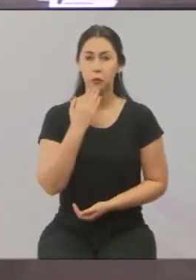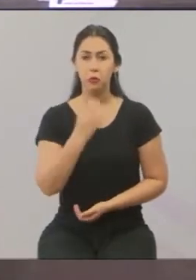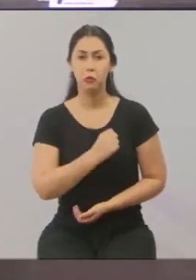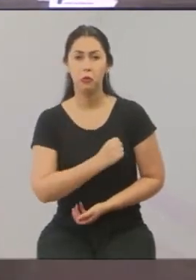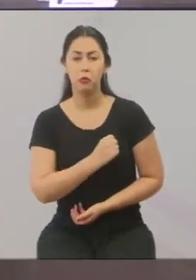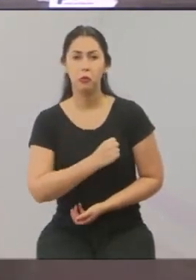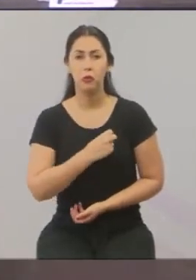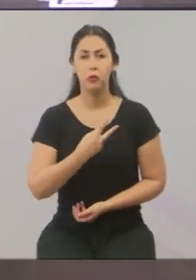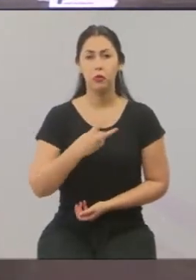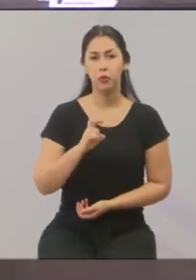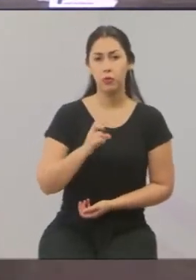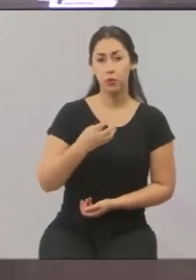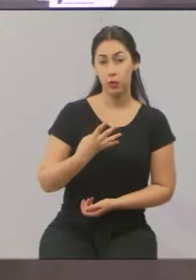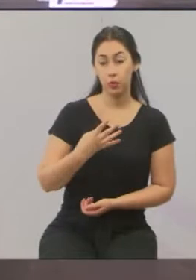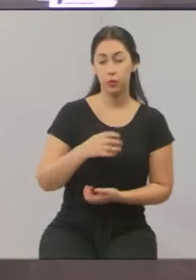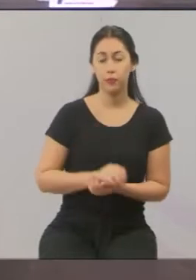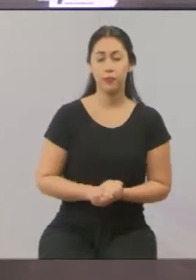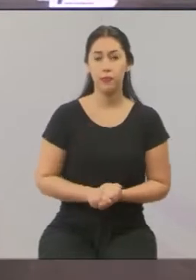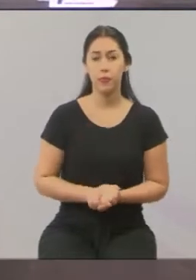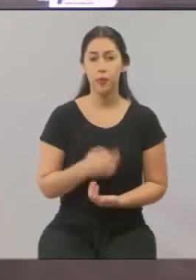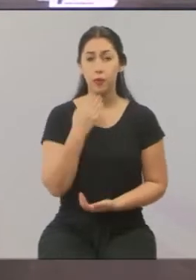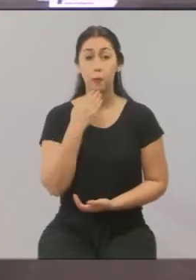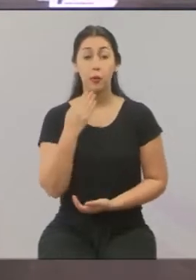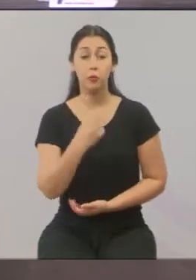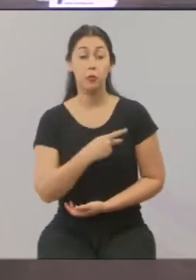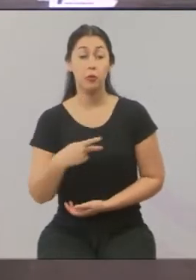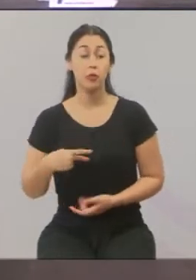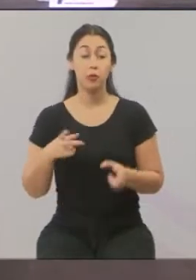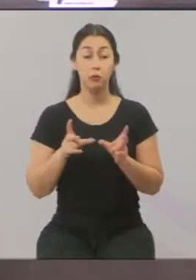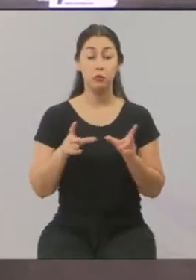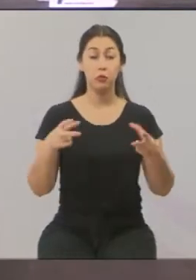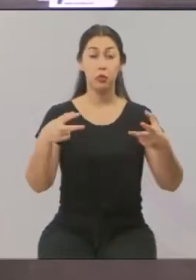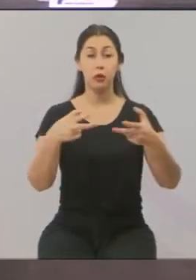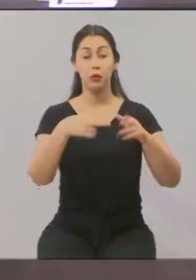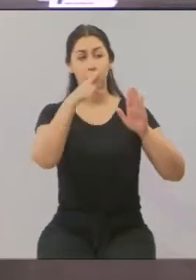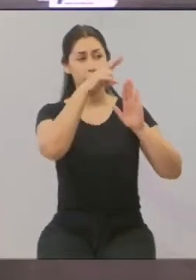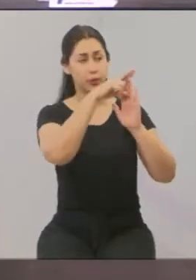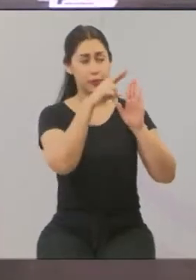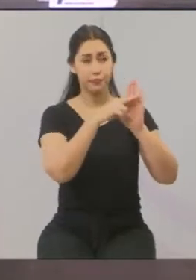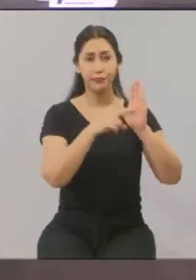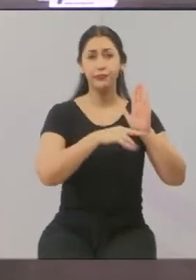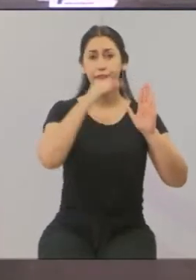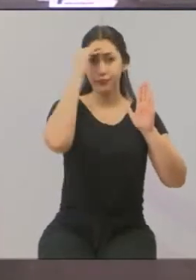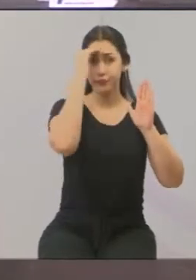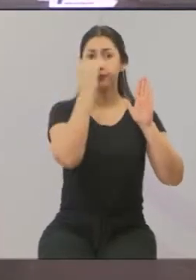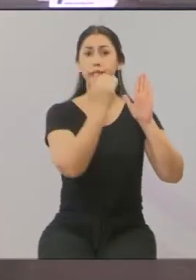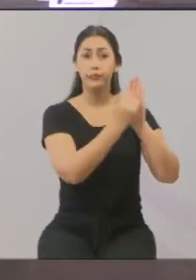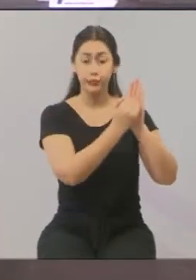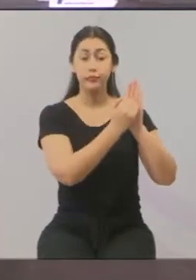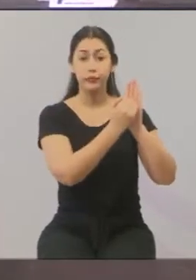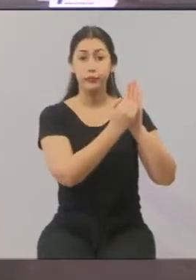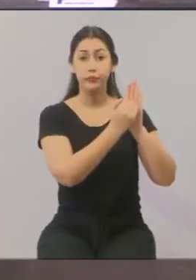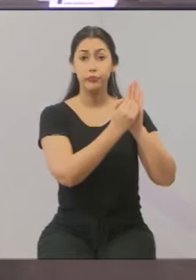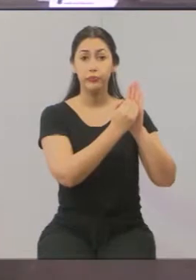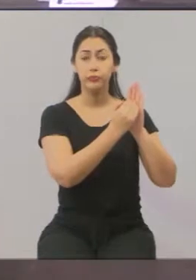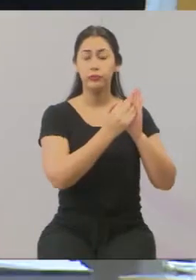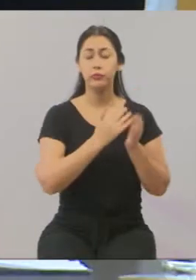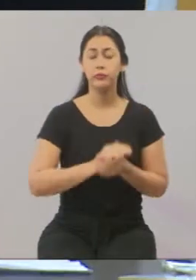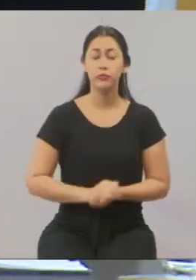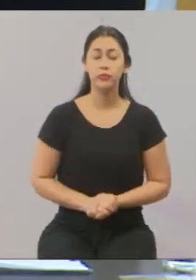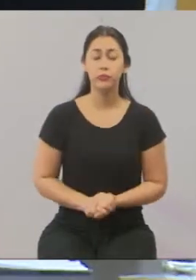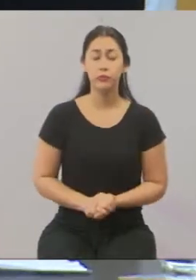Requerimento número 254. Requeremos ao excelentíssimo senhor presidente desta casa, ouvido e aprovado pelo egrégio plenário, cumpridas as